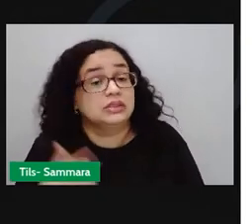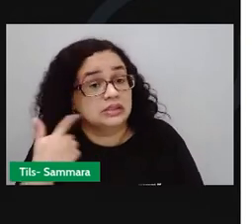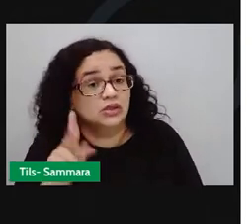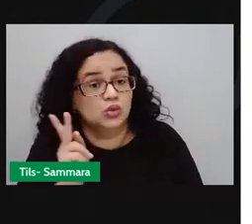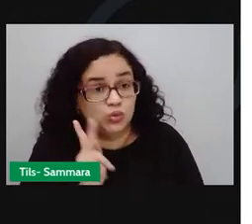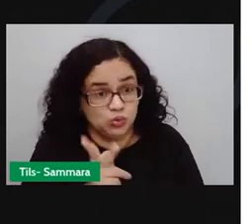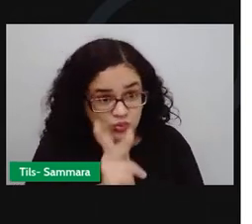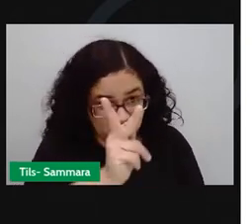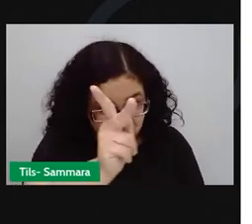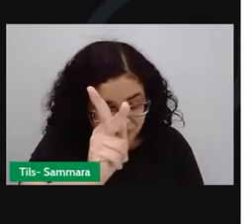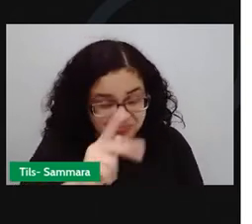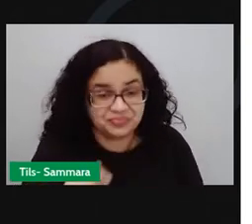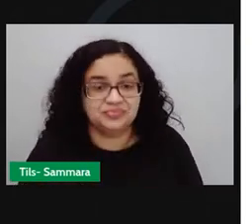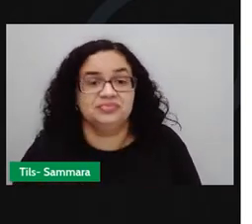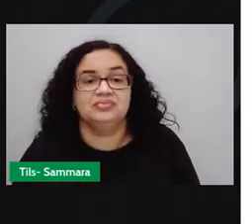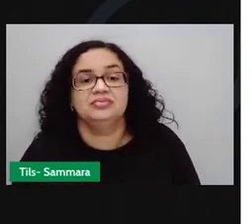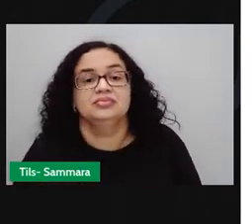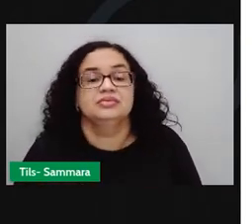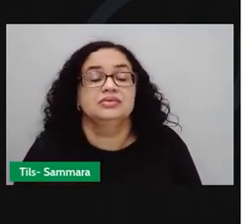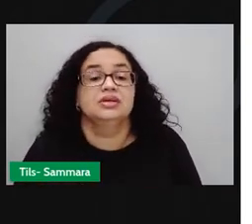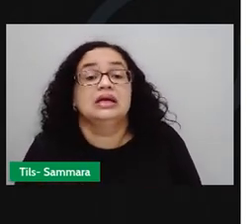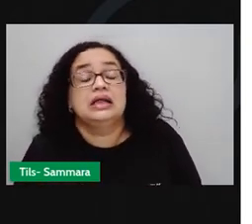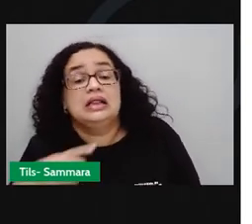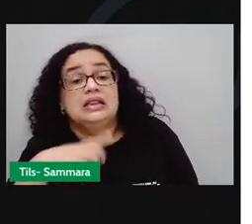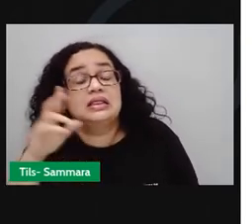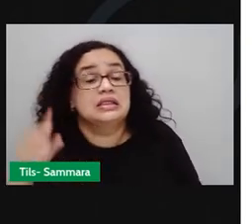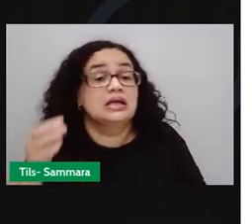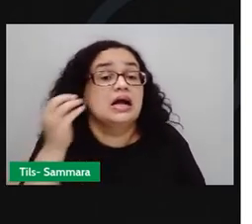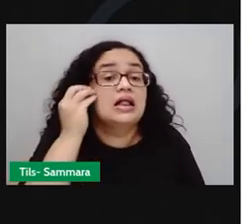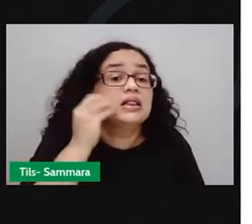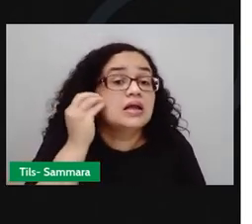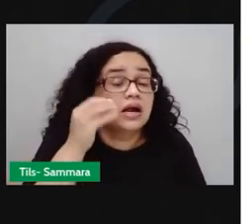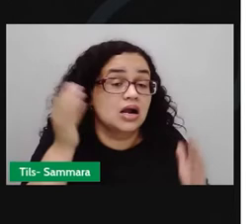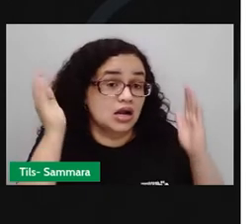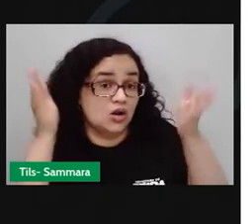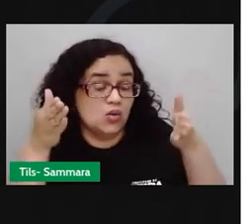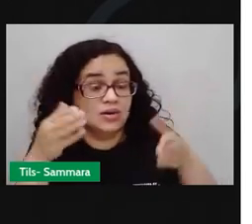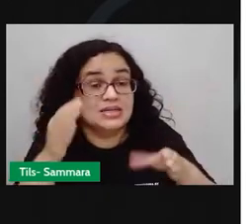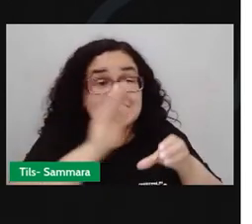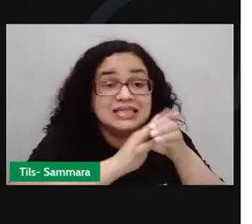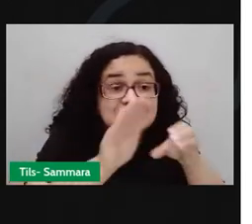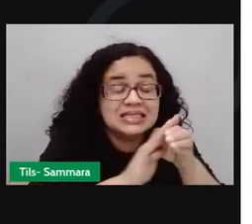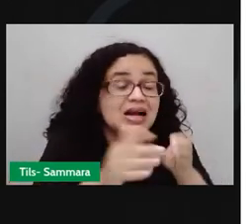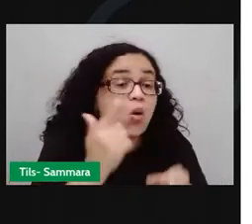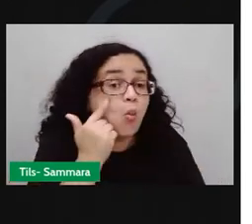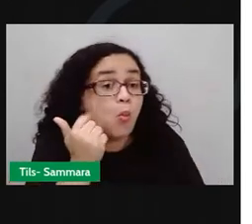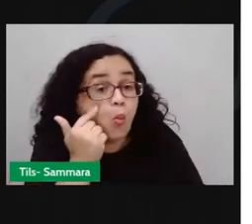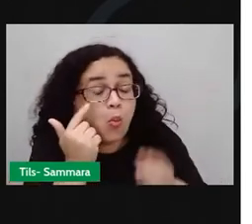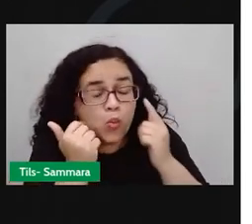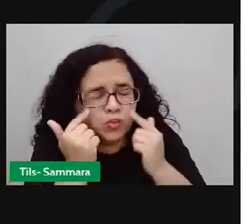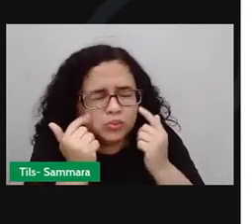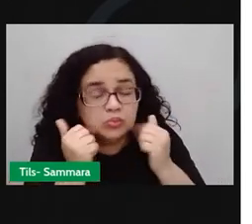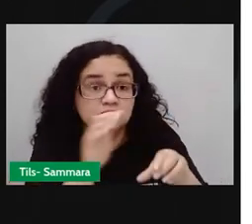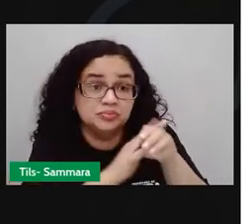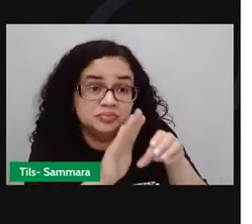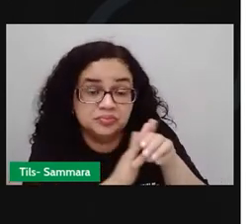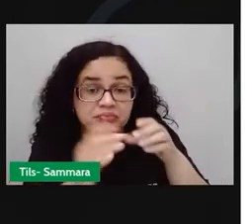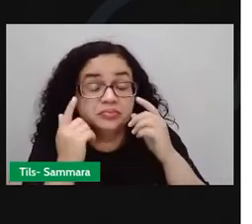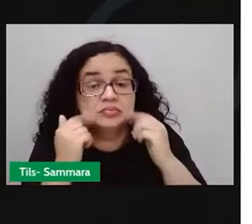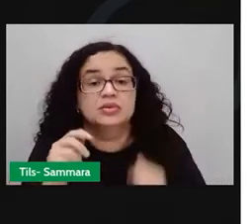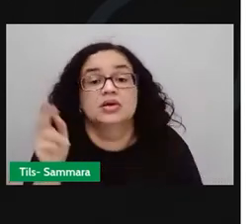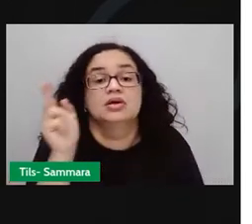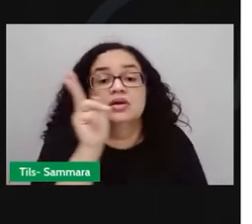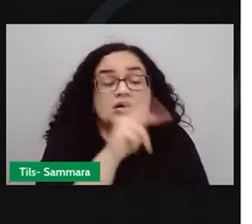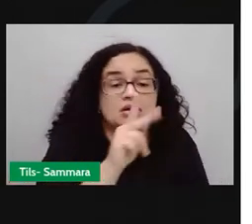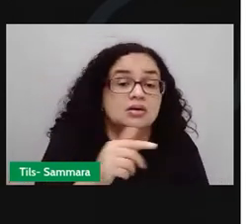Seguindo aí a nossa lista, nós vamos testar agora a cebola. Olha só, a Pro tem aqui